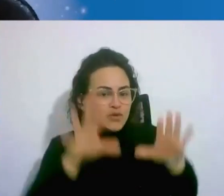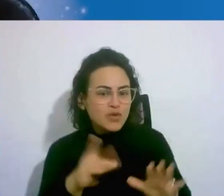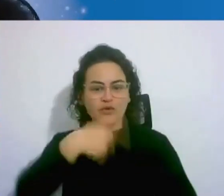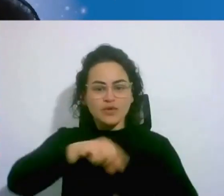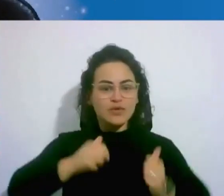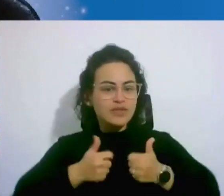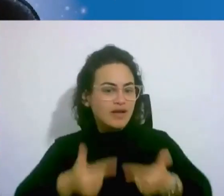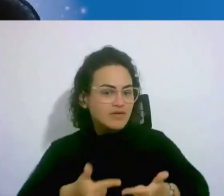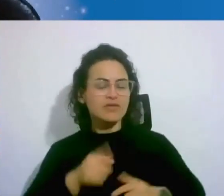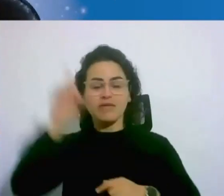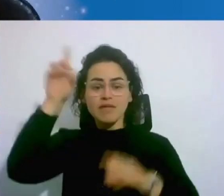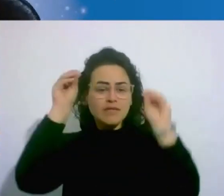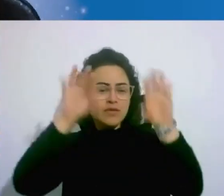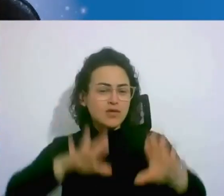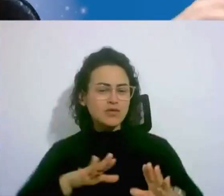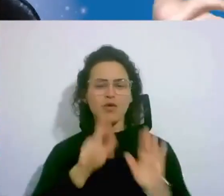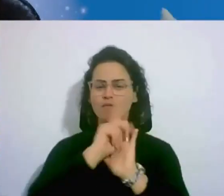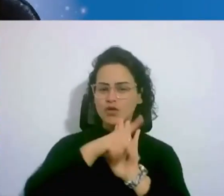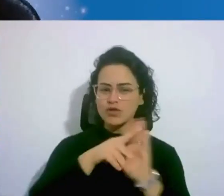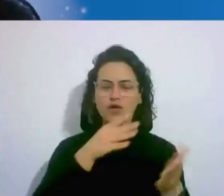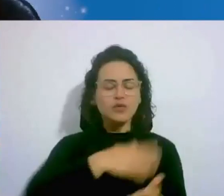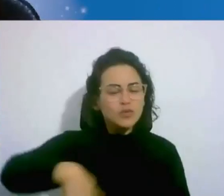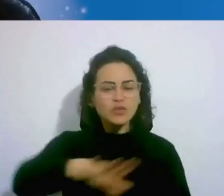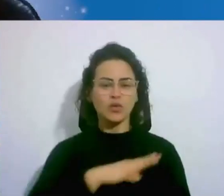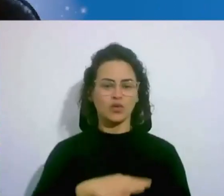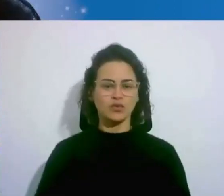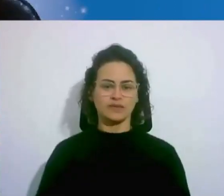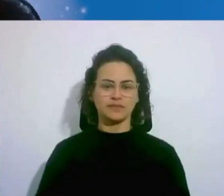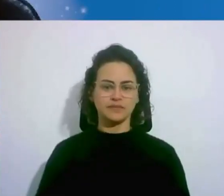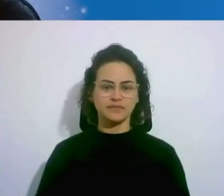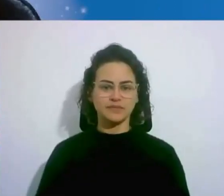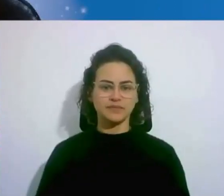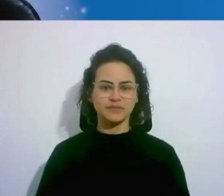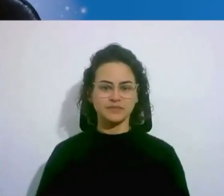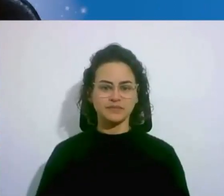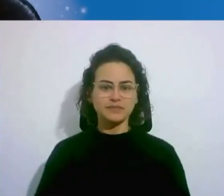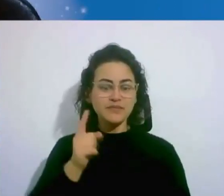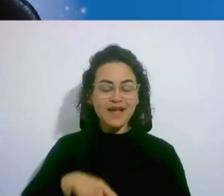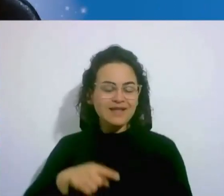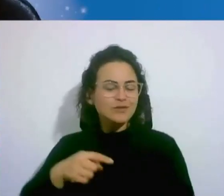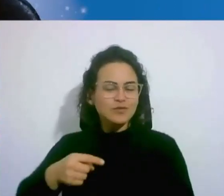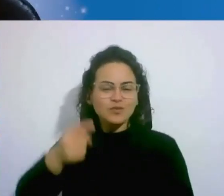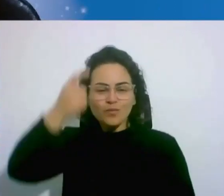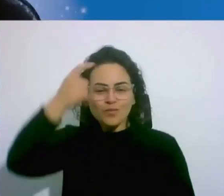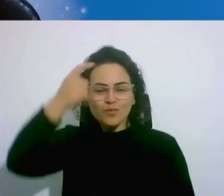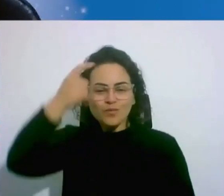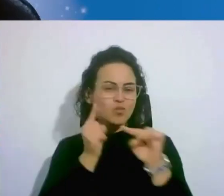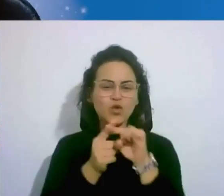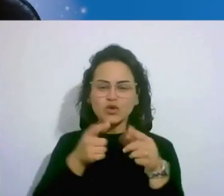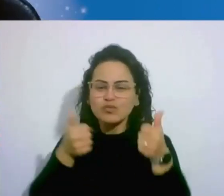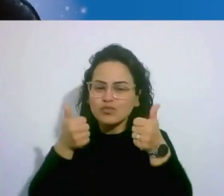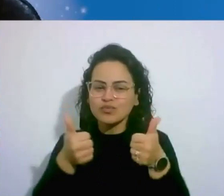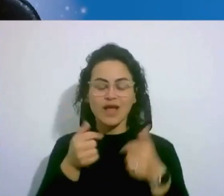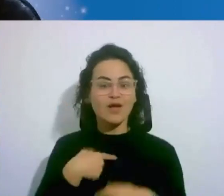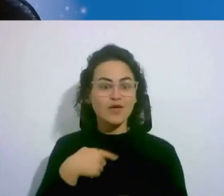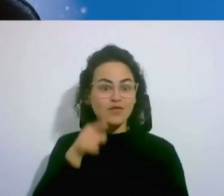a adesão desse nosso... nessa âncora de energia positiva foi tão grande quando eu te vi